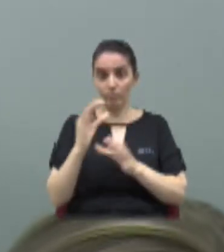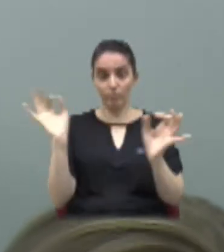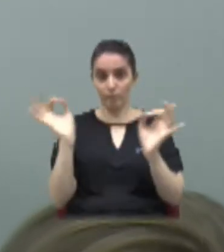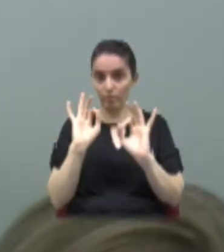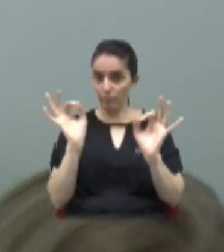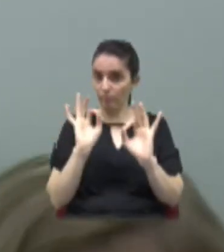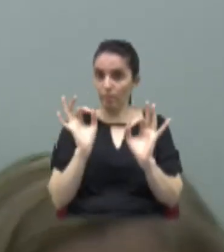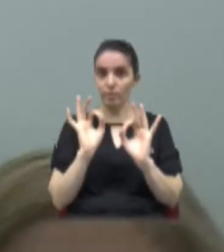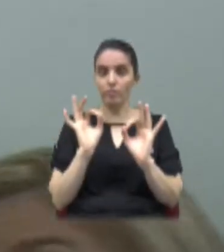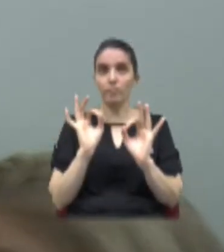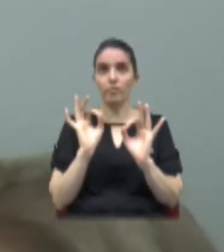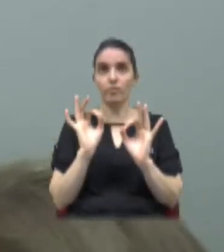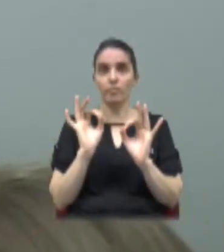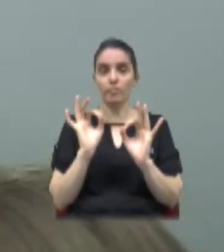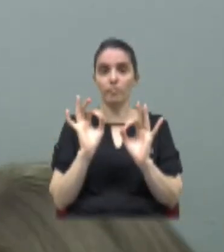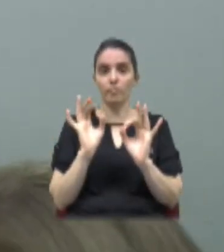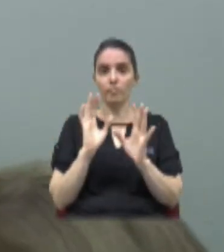104 ao projeto de lei